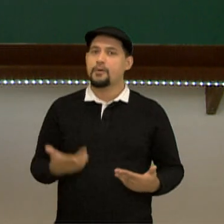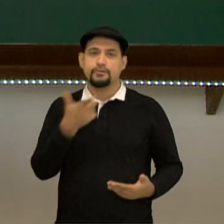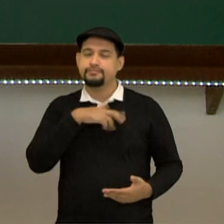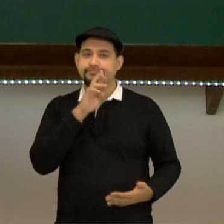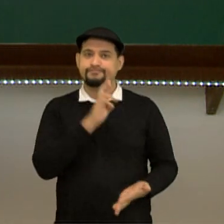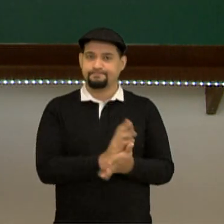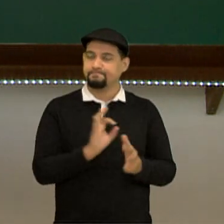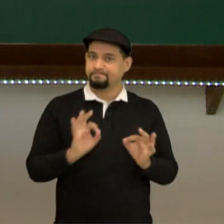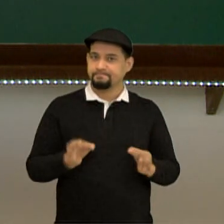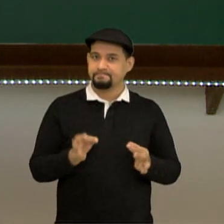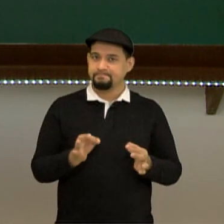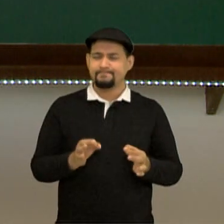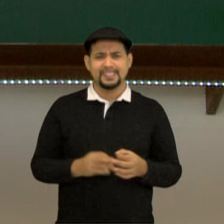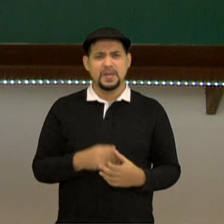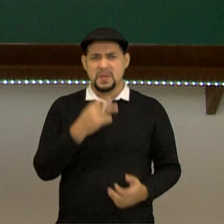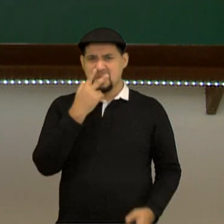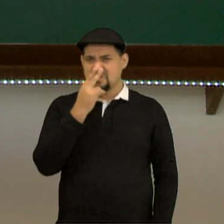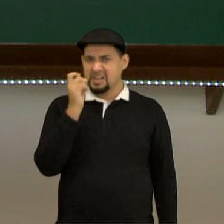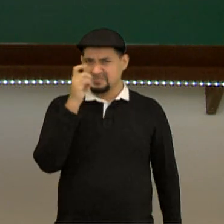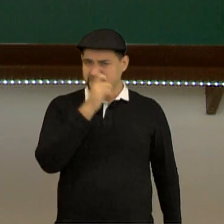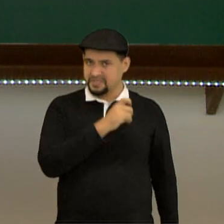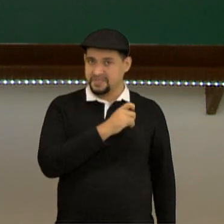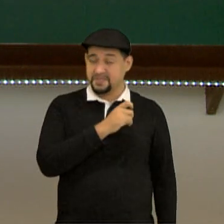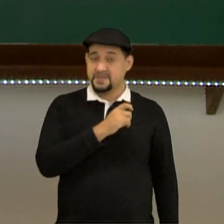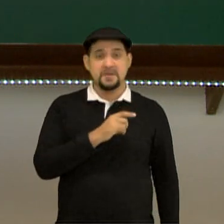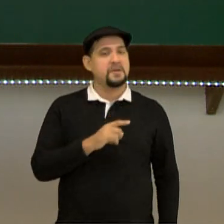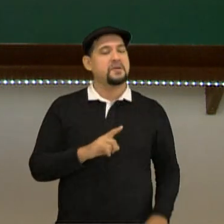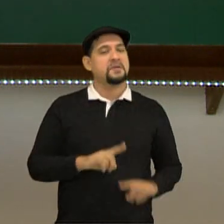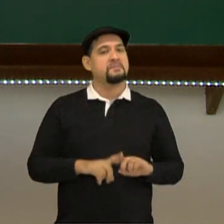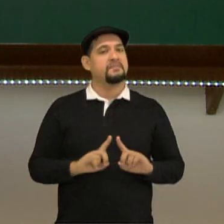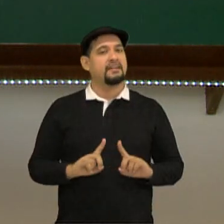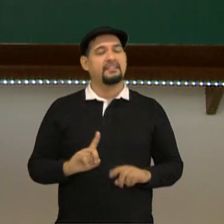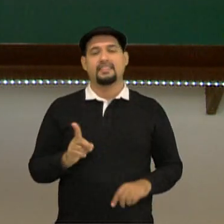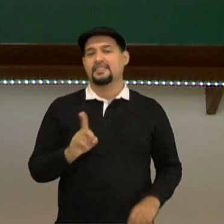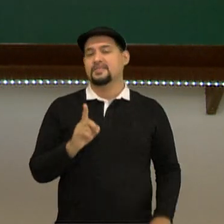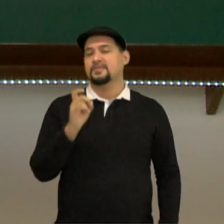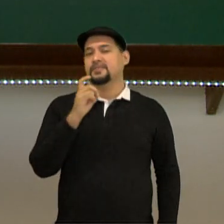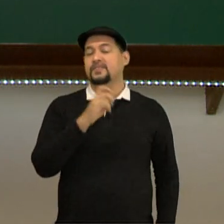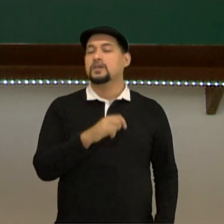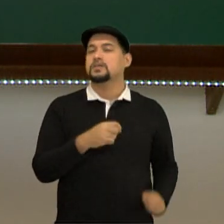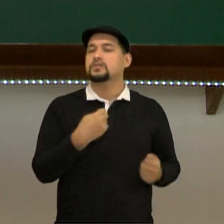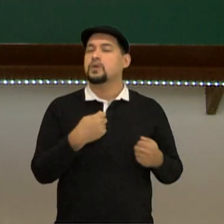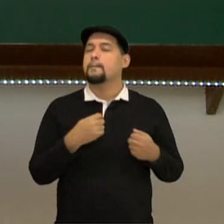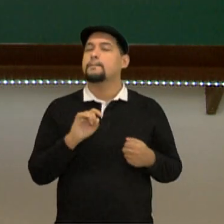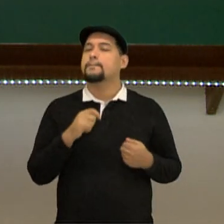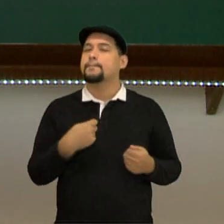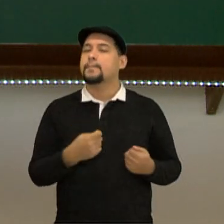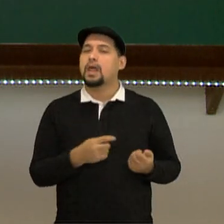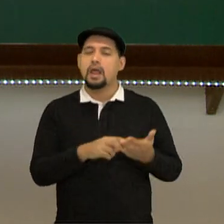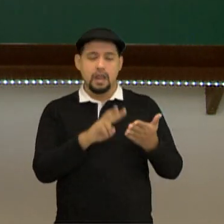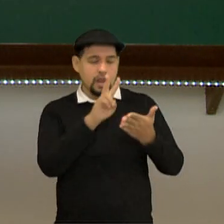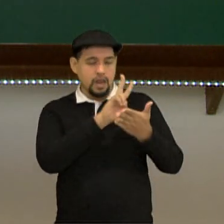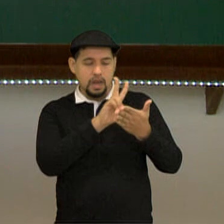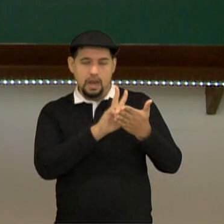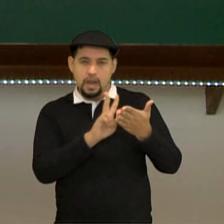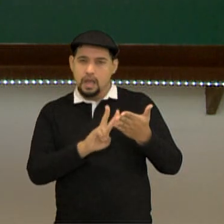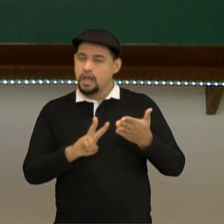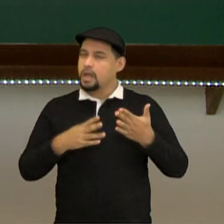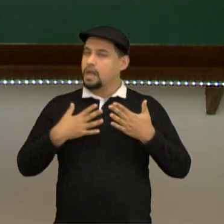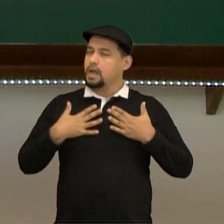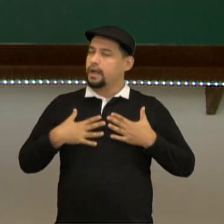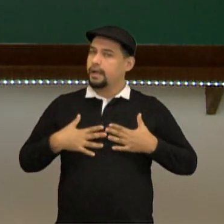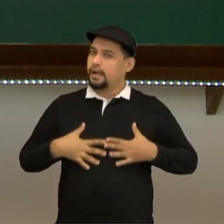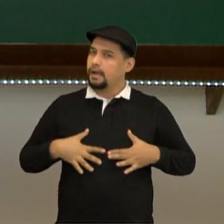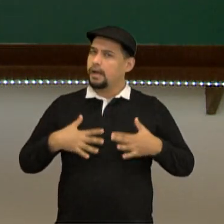Conseguiram resolver? Parece muito difícil, mas não é tão difícil. É só ir com calma na leitura e organização do raciocínio,